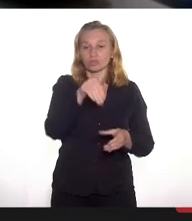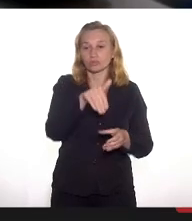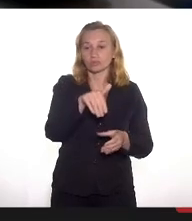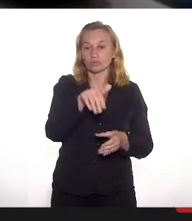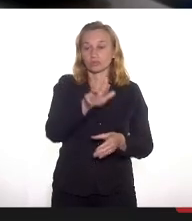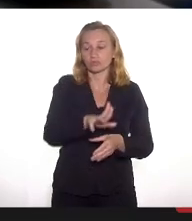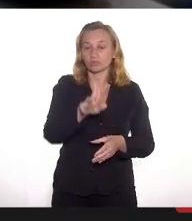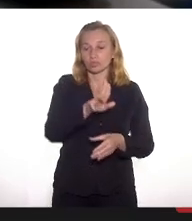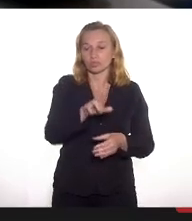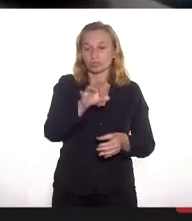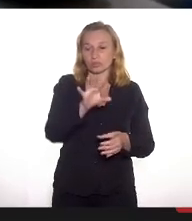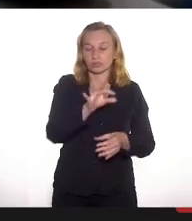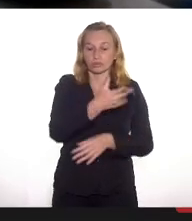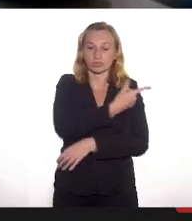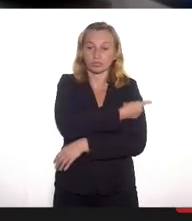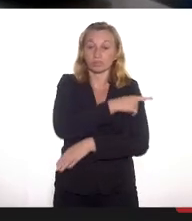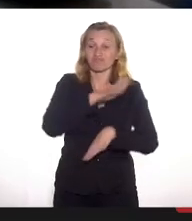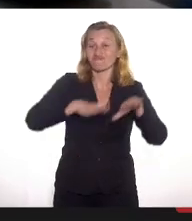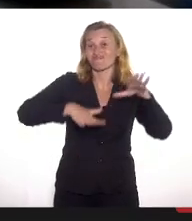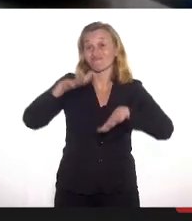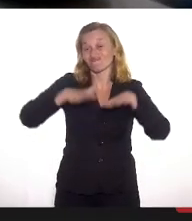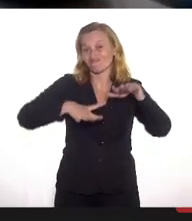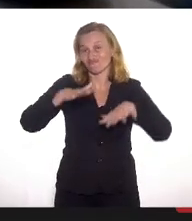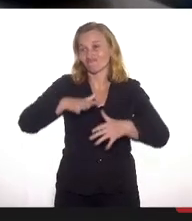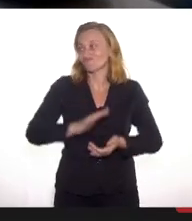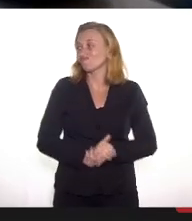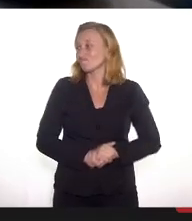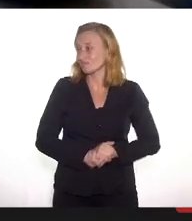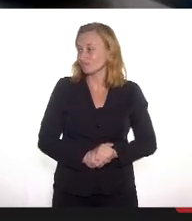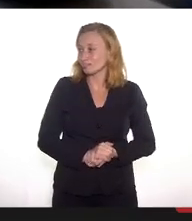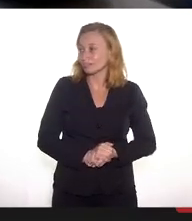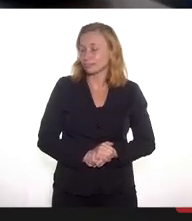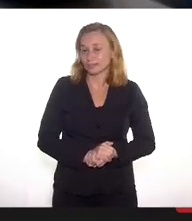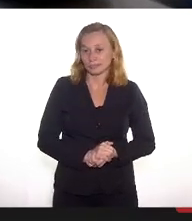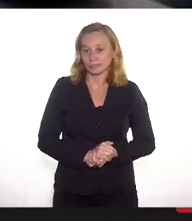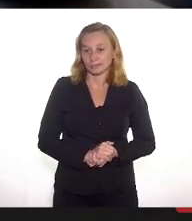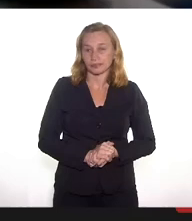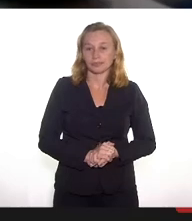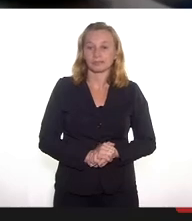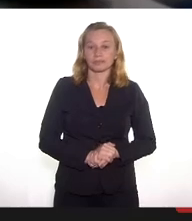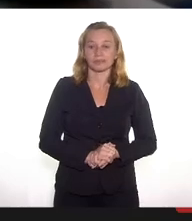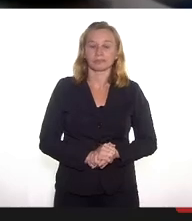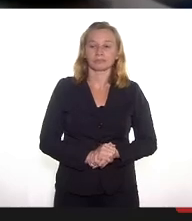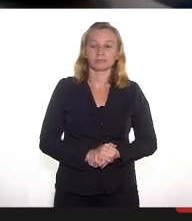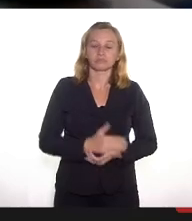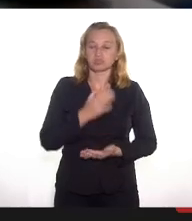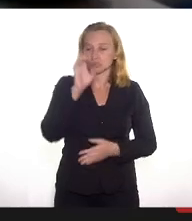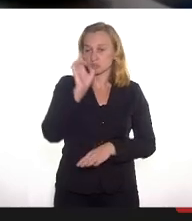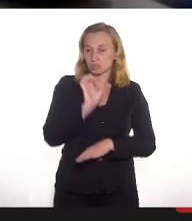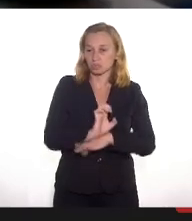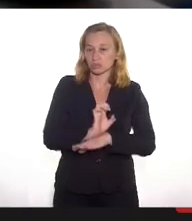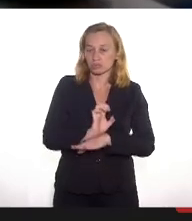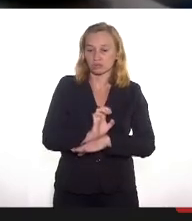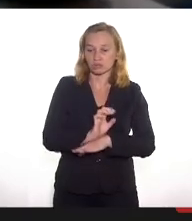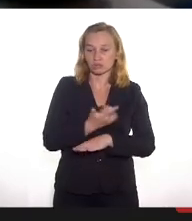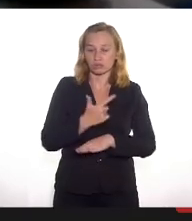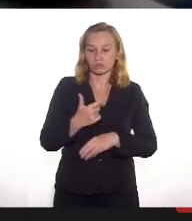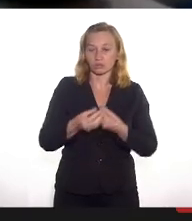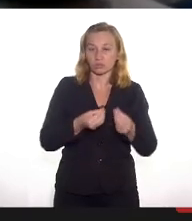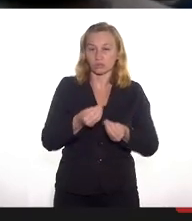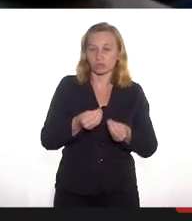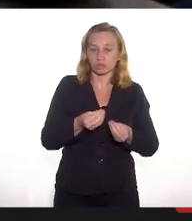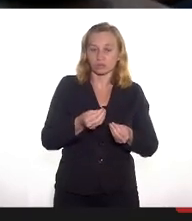gato tinha 13 23 isso depende do ministério é o ministério que faz essa essa indica ação estado não tem como tomar essa decisão